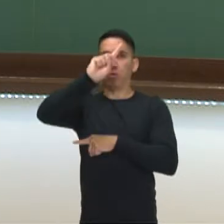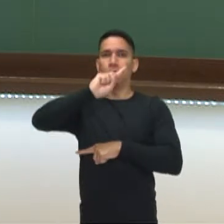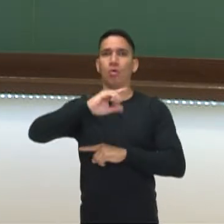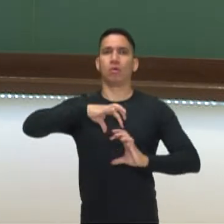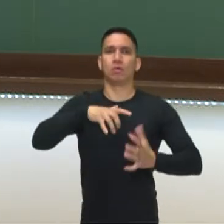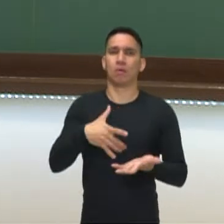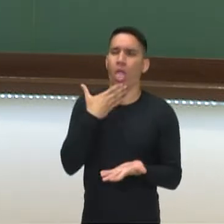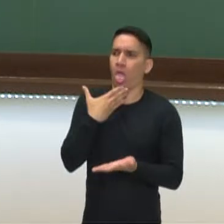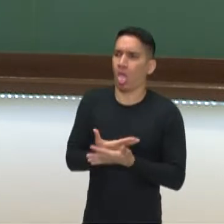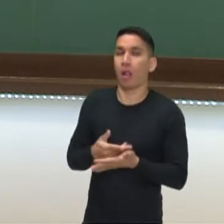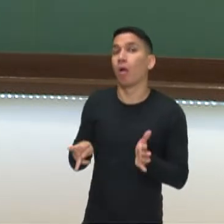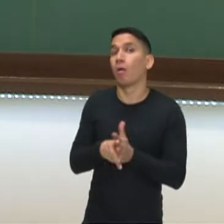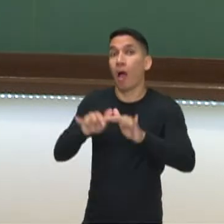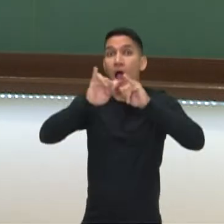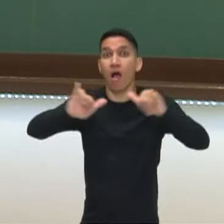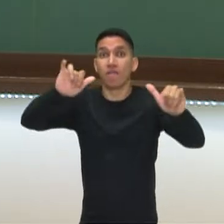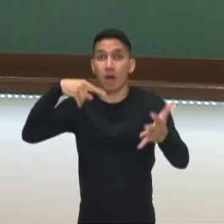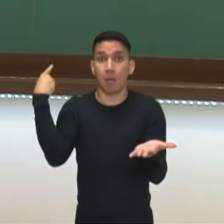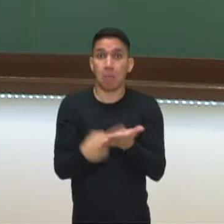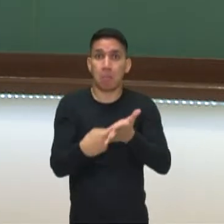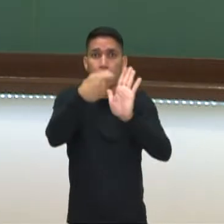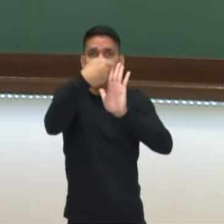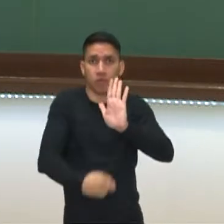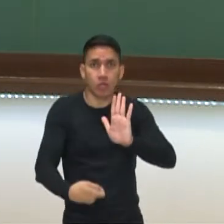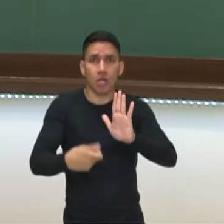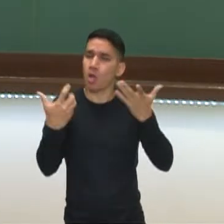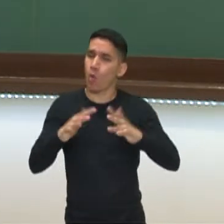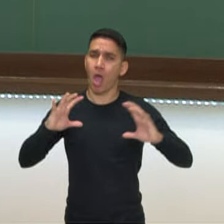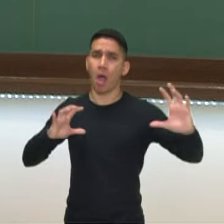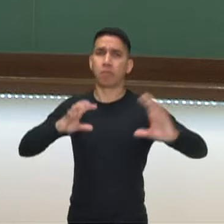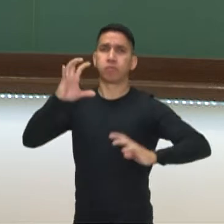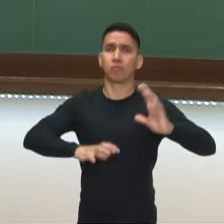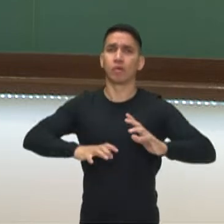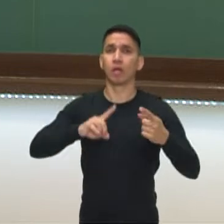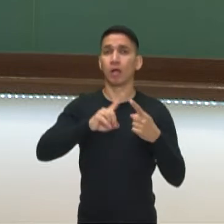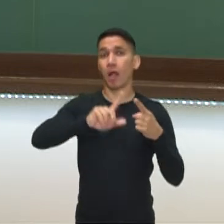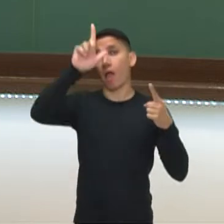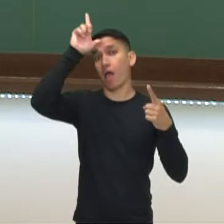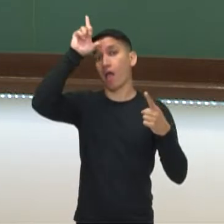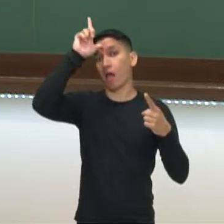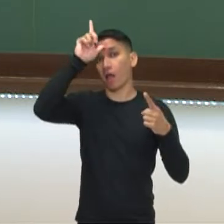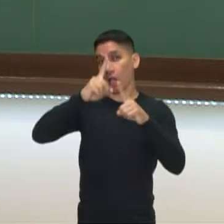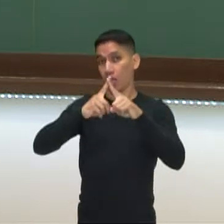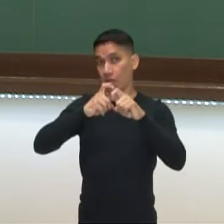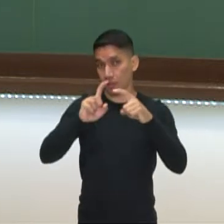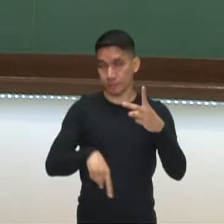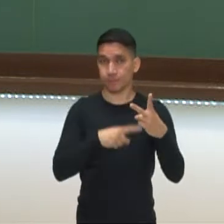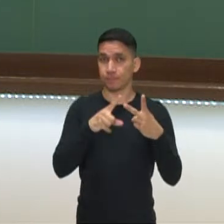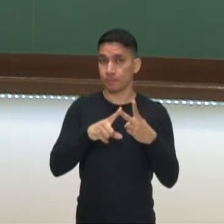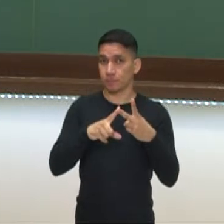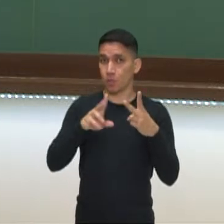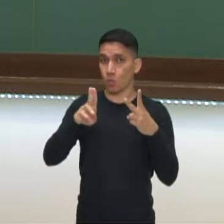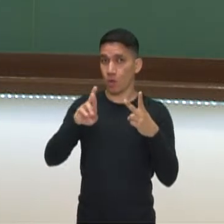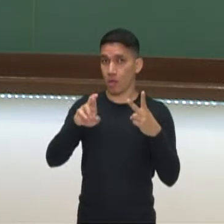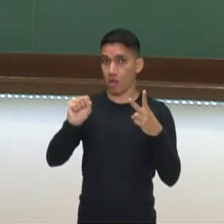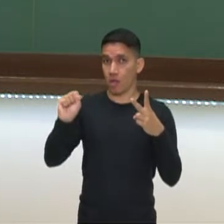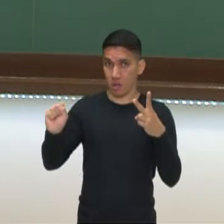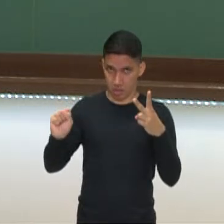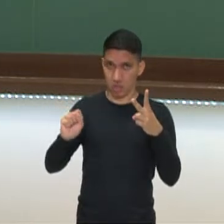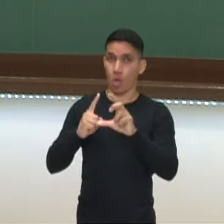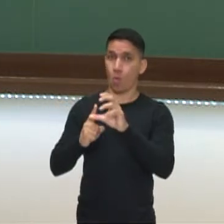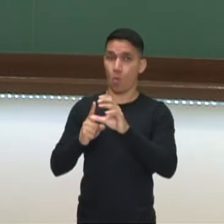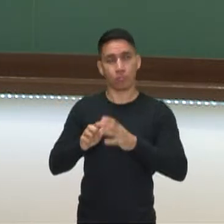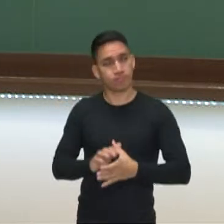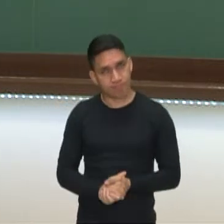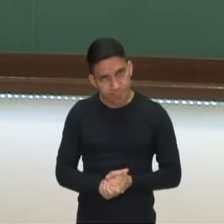surpreendido pelo anúncio de um pacto de não agressão entre a Alemanha nazista e a União Soviética